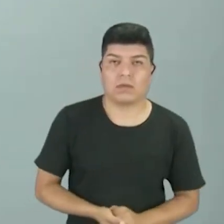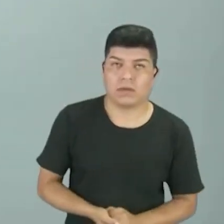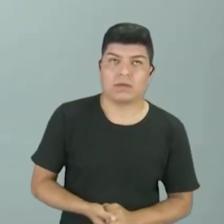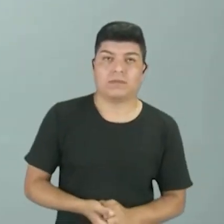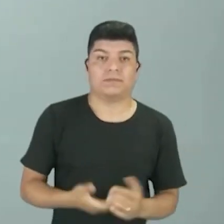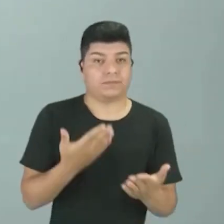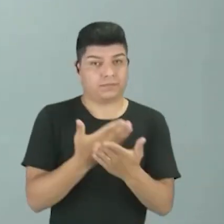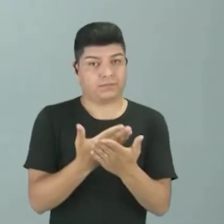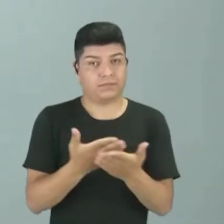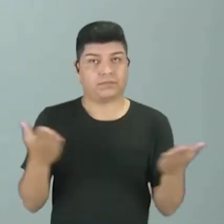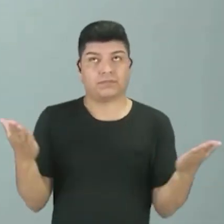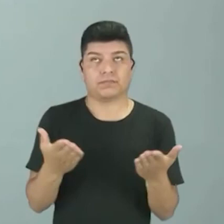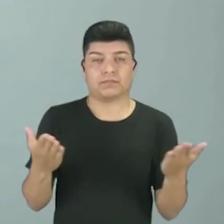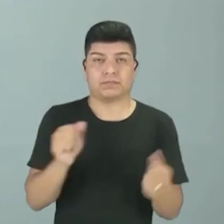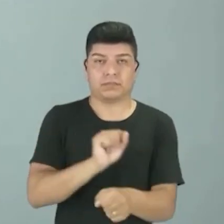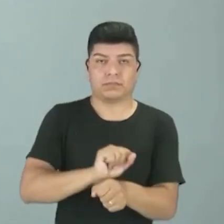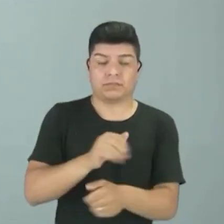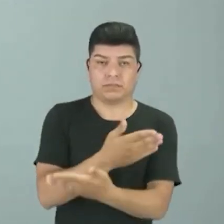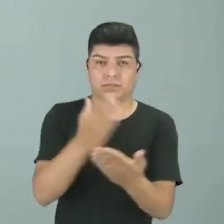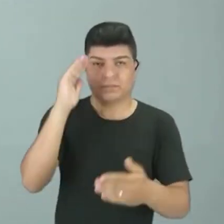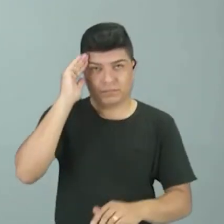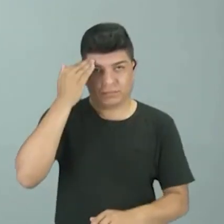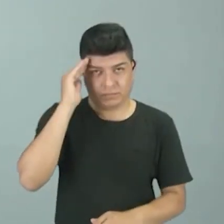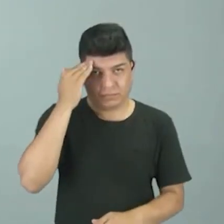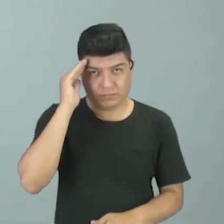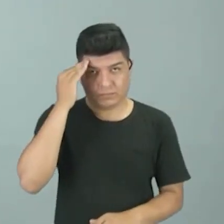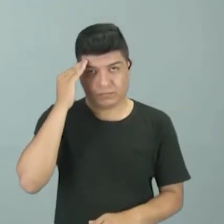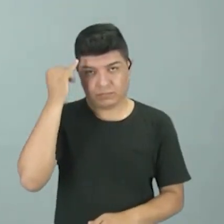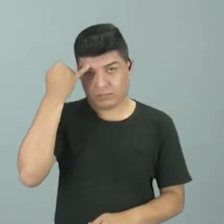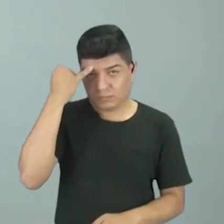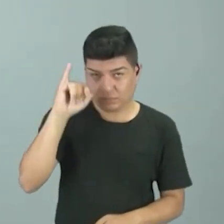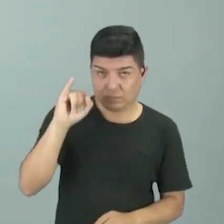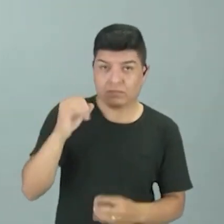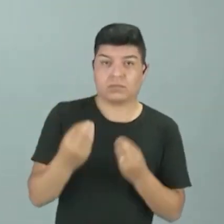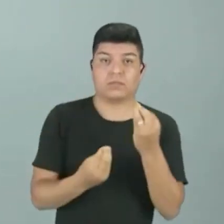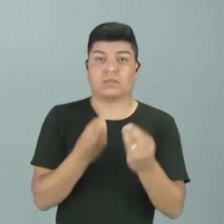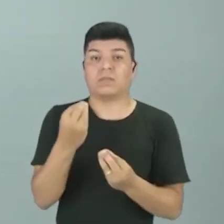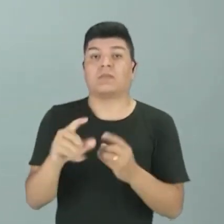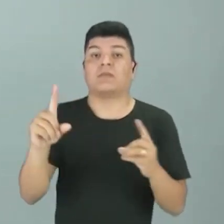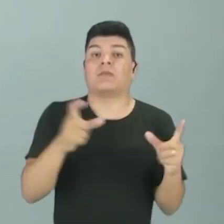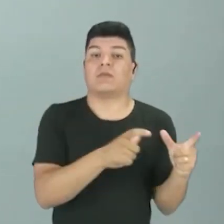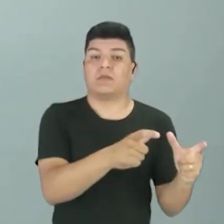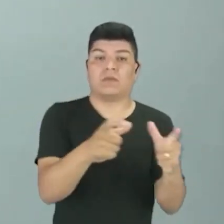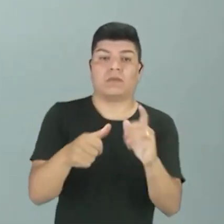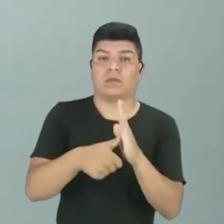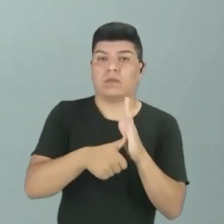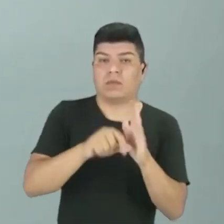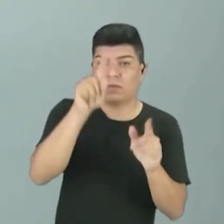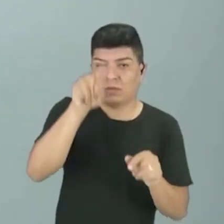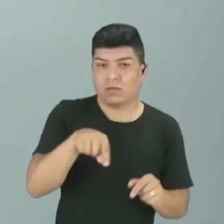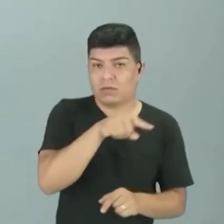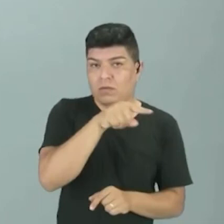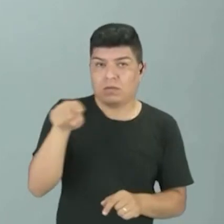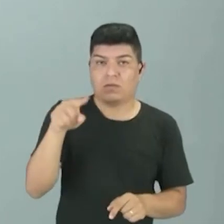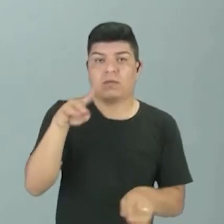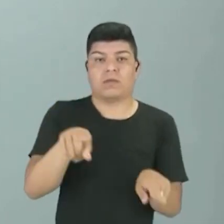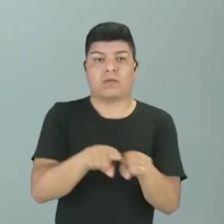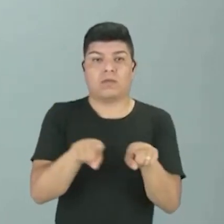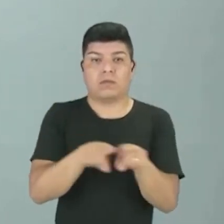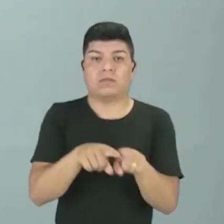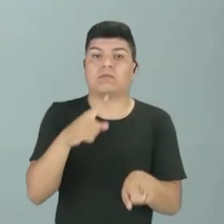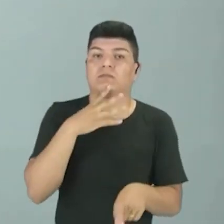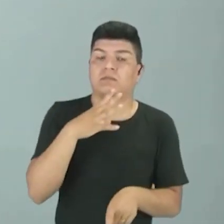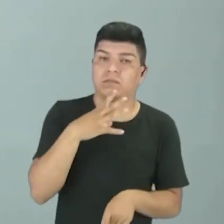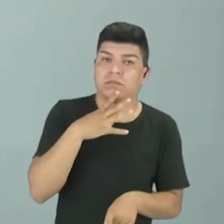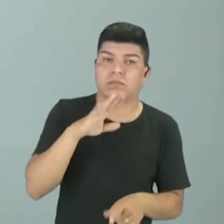essa foi a nossa aula de hoje. Espero que você tenha compreendido a ideia de como localizar pontos no plano cartesiano e também de